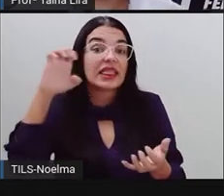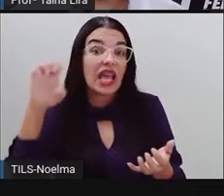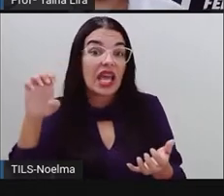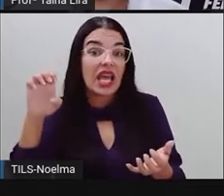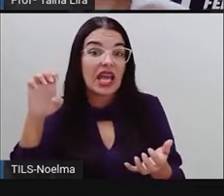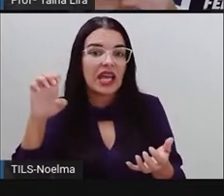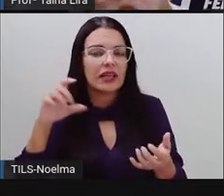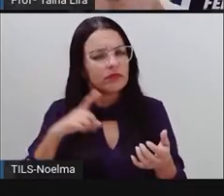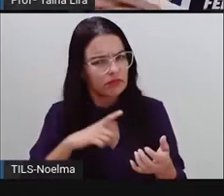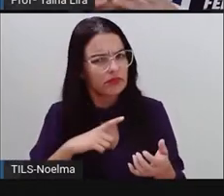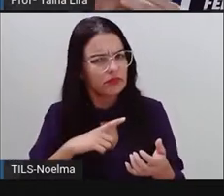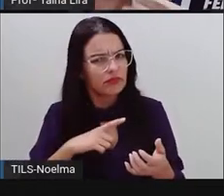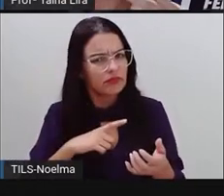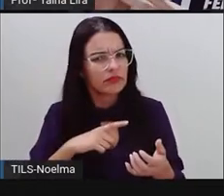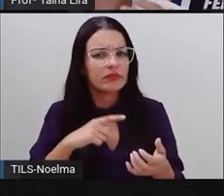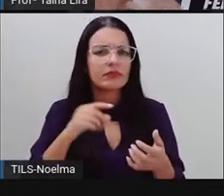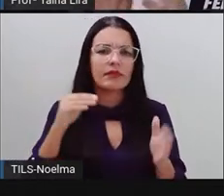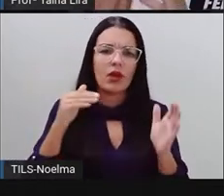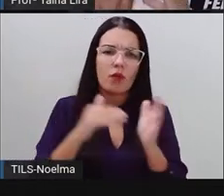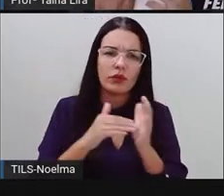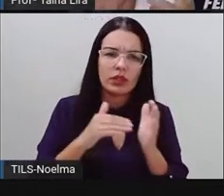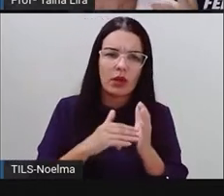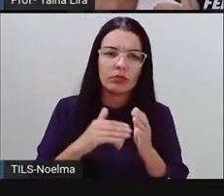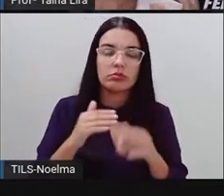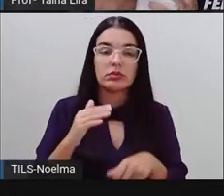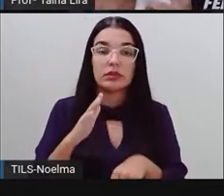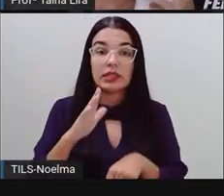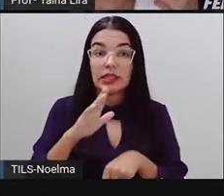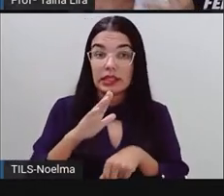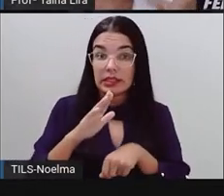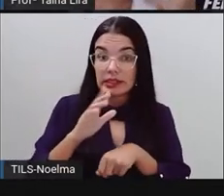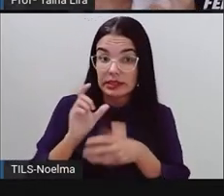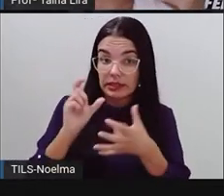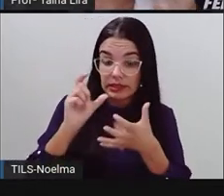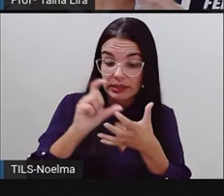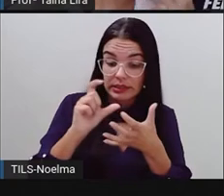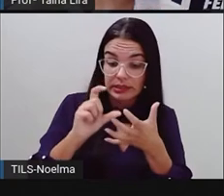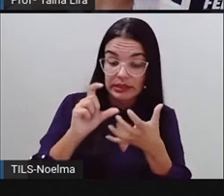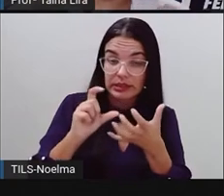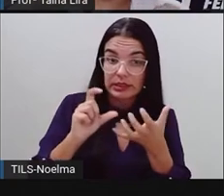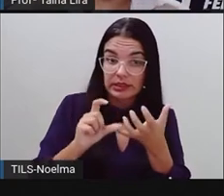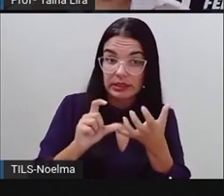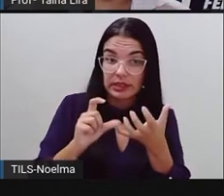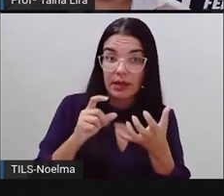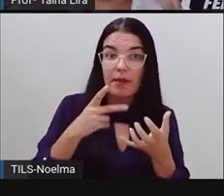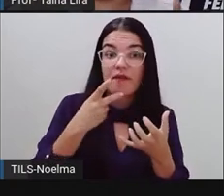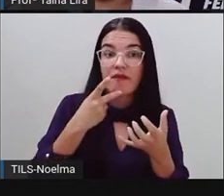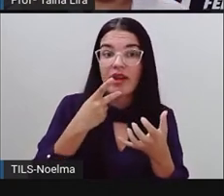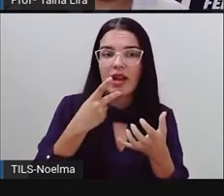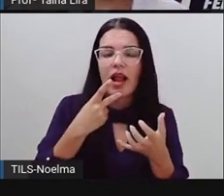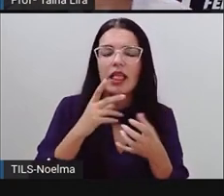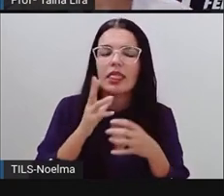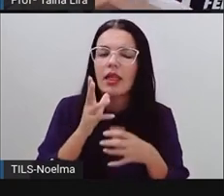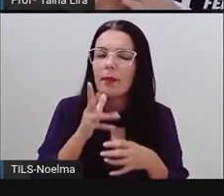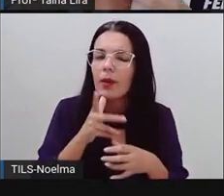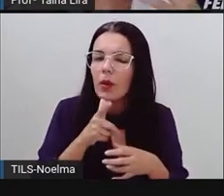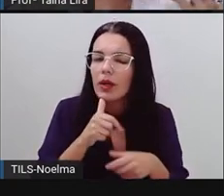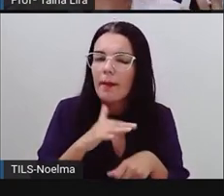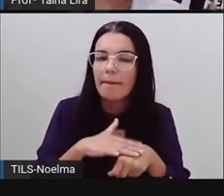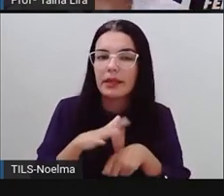alicate a sílaba mais forte é justamente essa que eu demoro mais tempo falando Tá bom